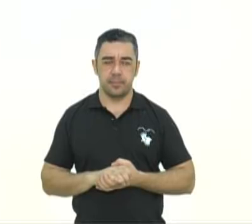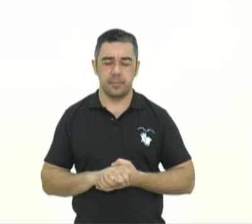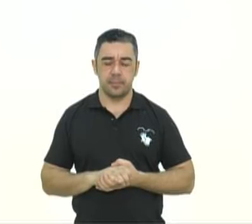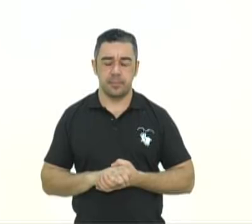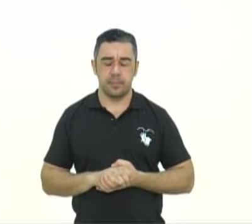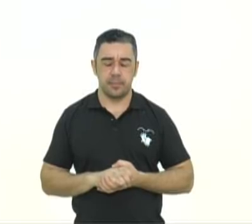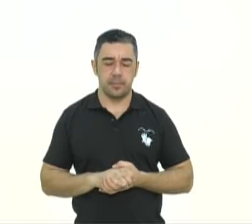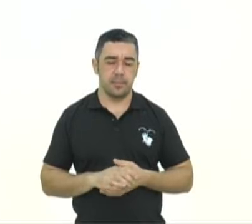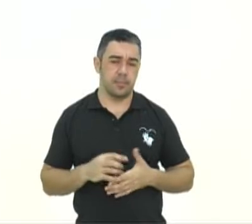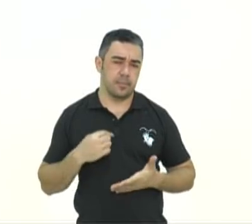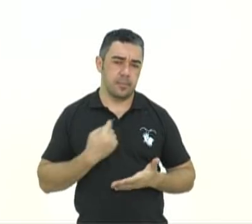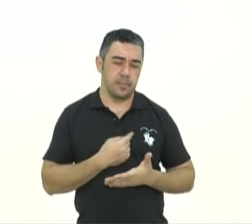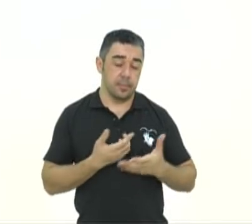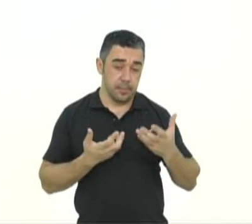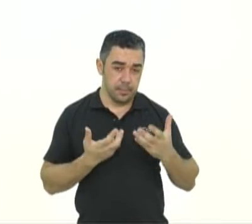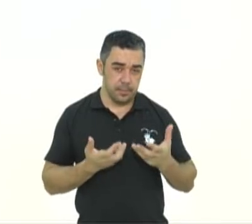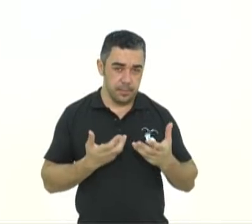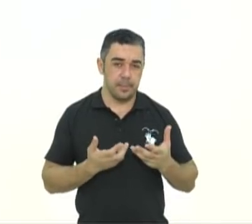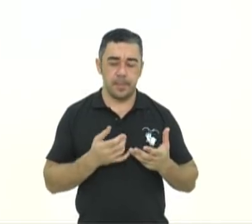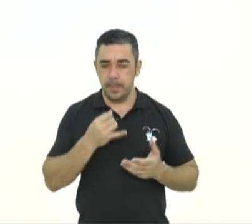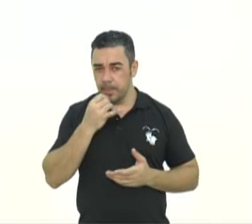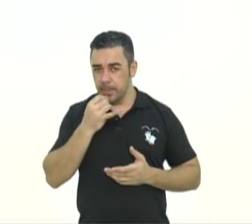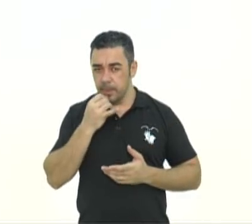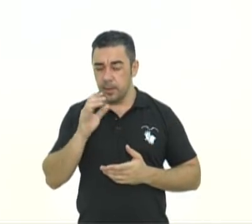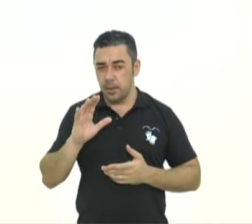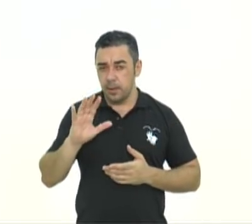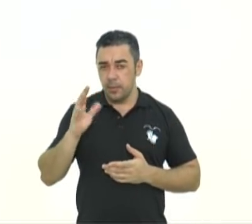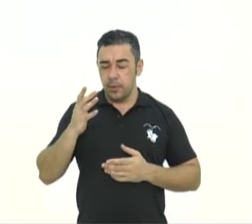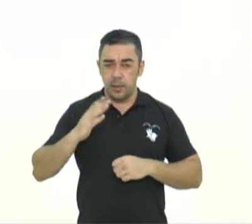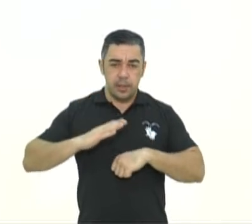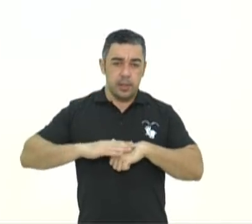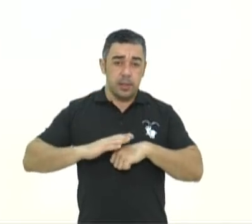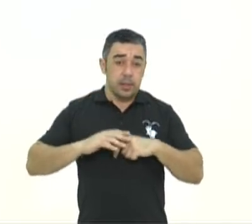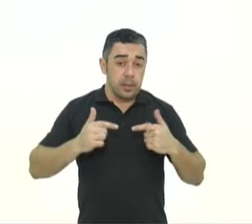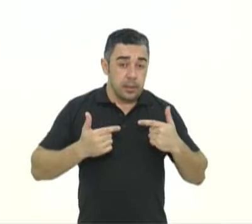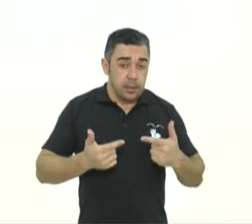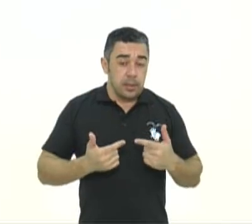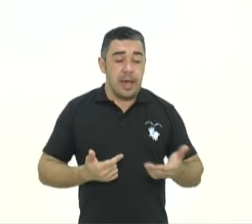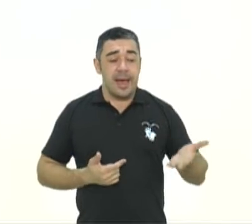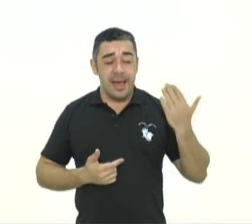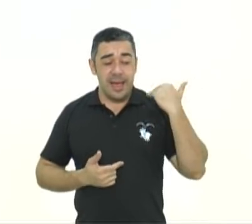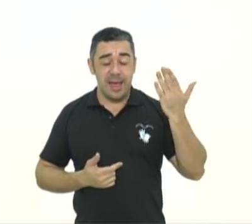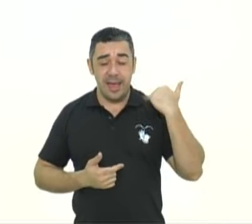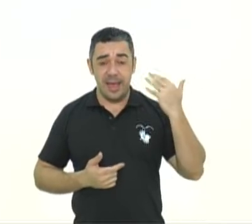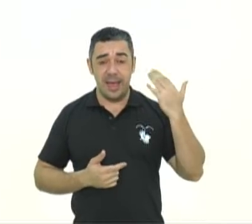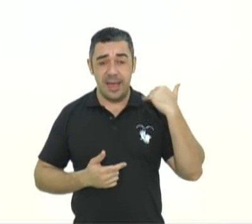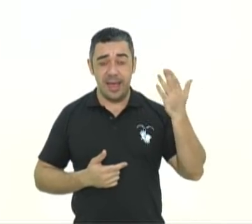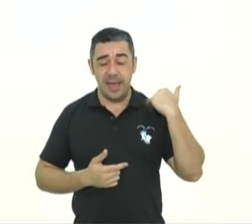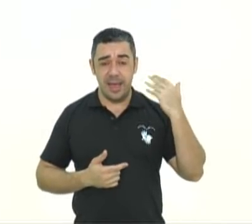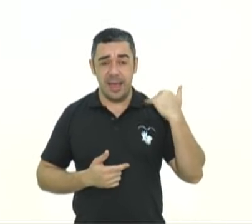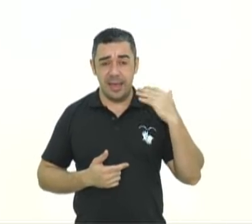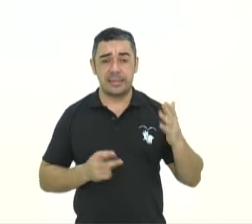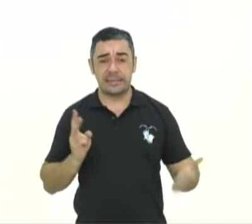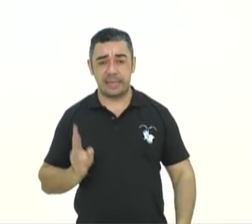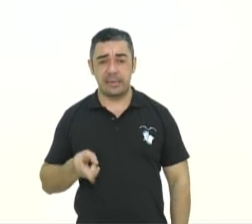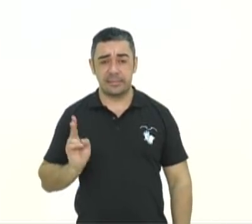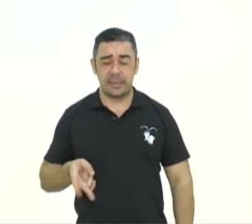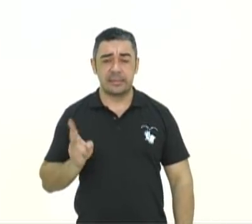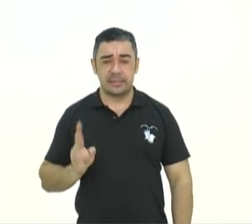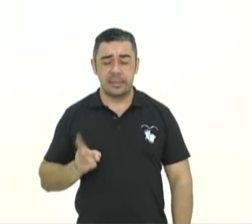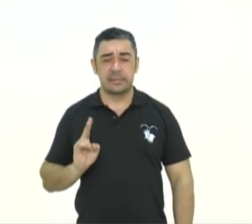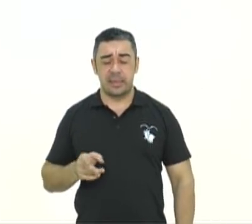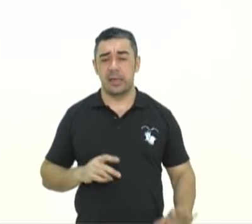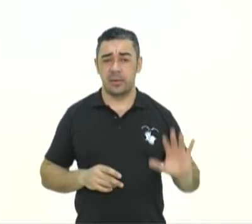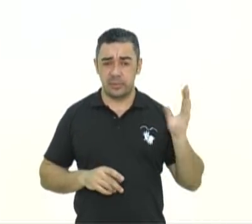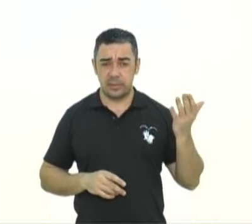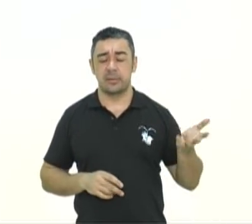Quando nós desejamos nos referir a uma ação que acontecia no passado com frequência, de